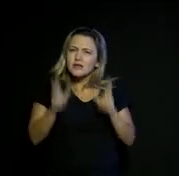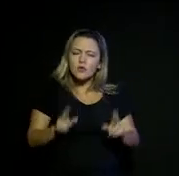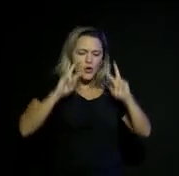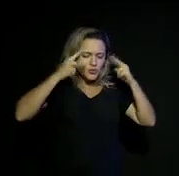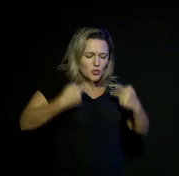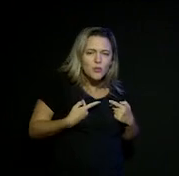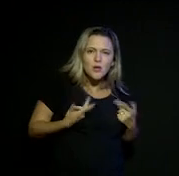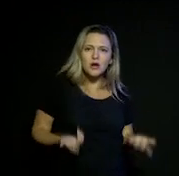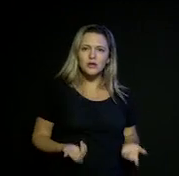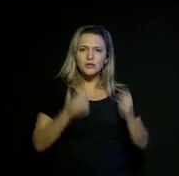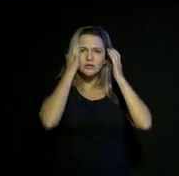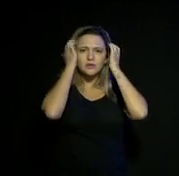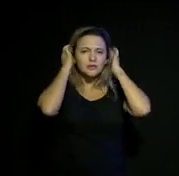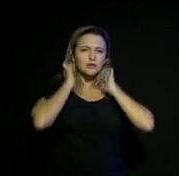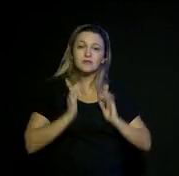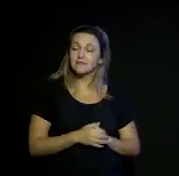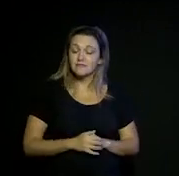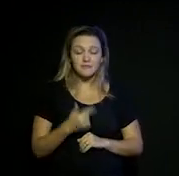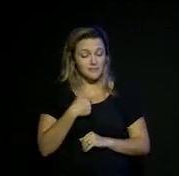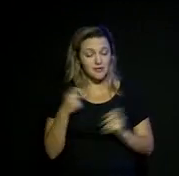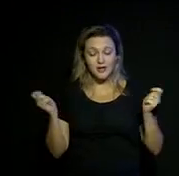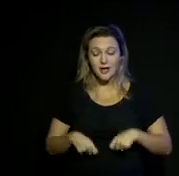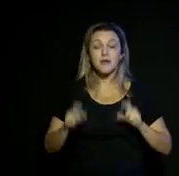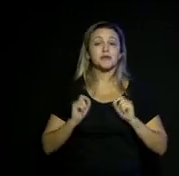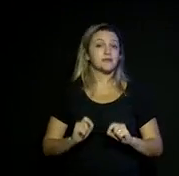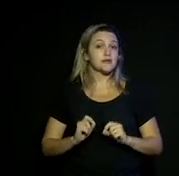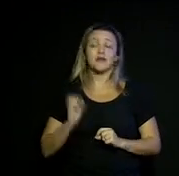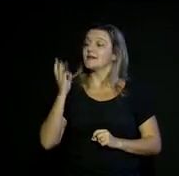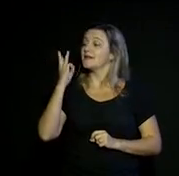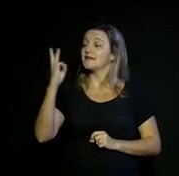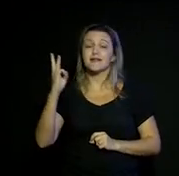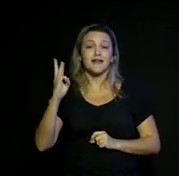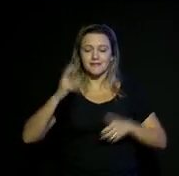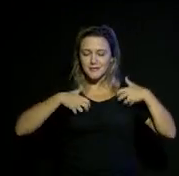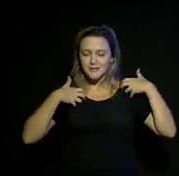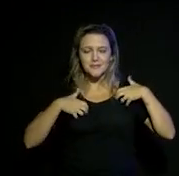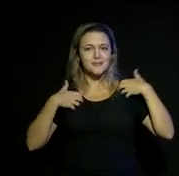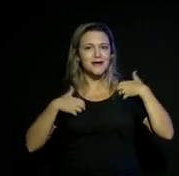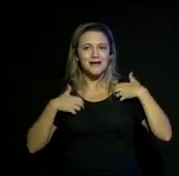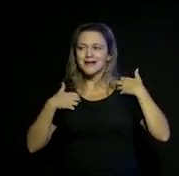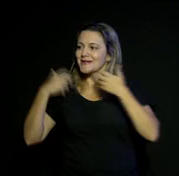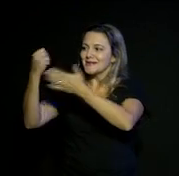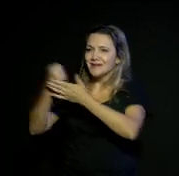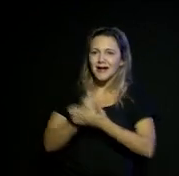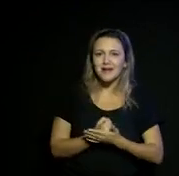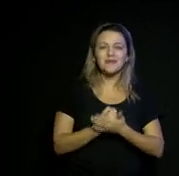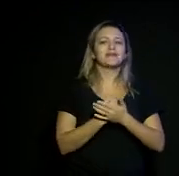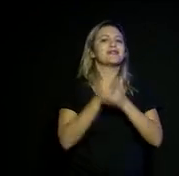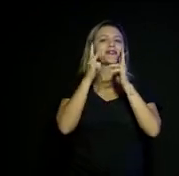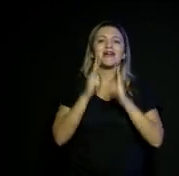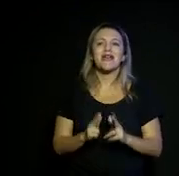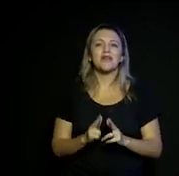humana. Olha, rapaz, eu sou capaz de chegar aqui com uns 3 mico-leão dourado e você não me trazer um ser humano